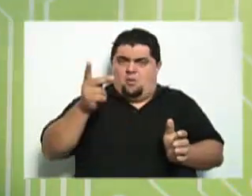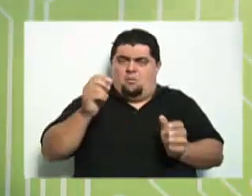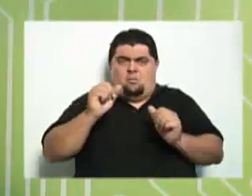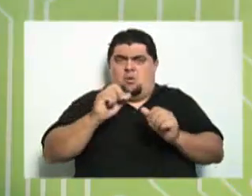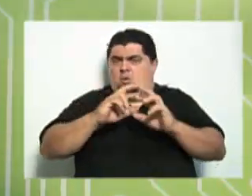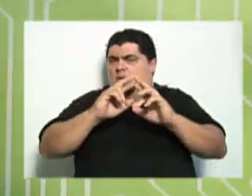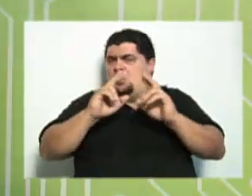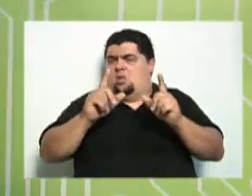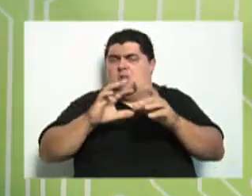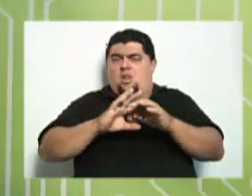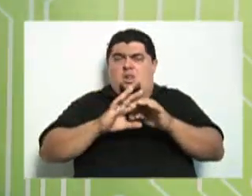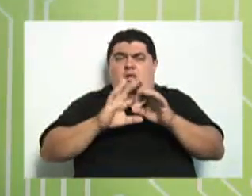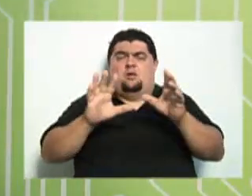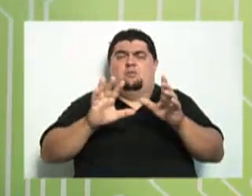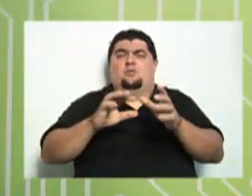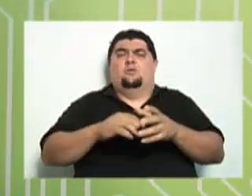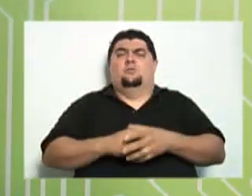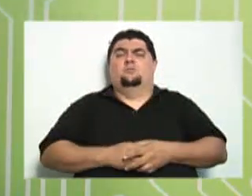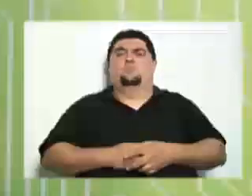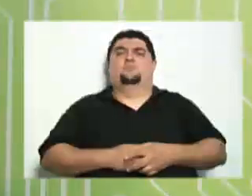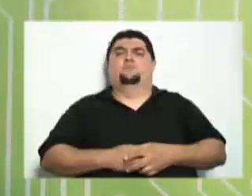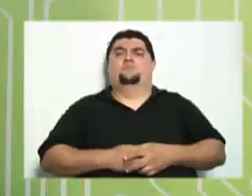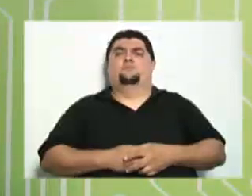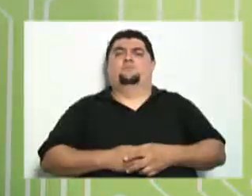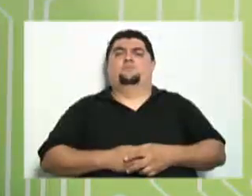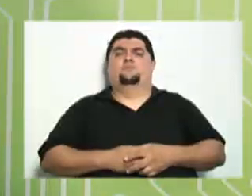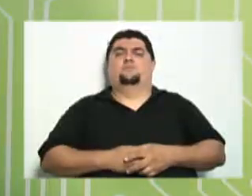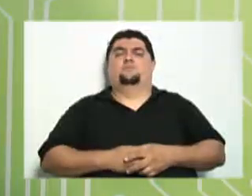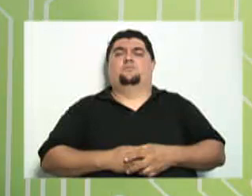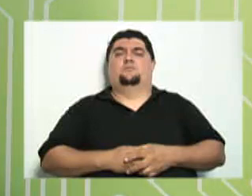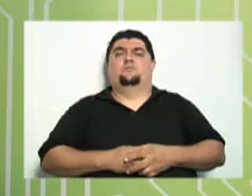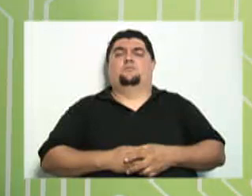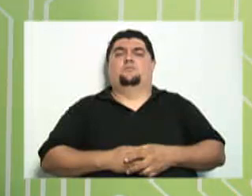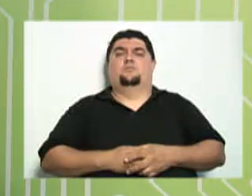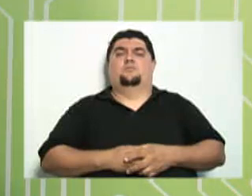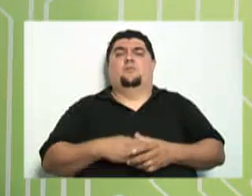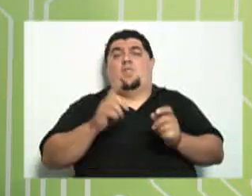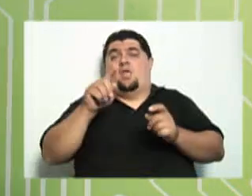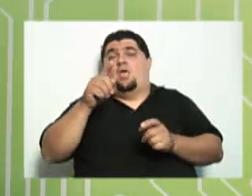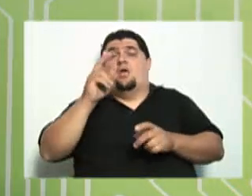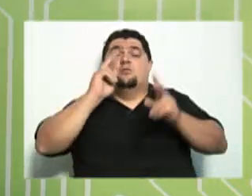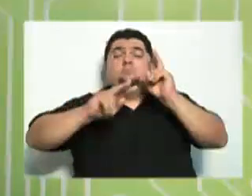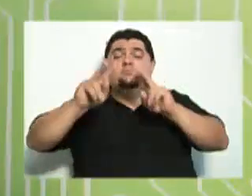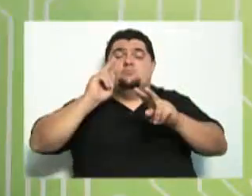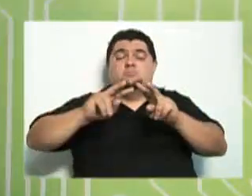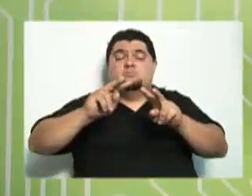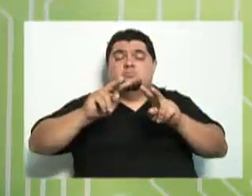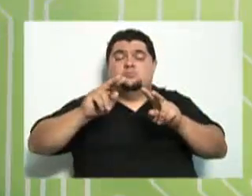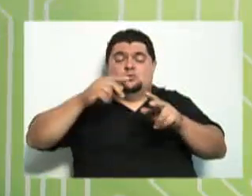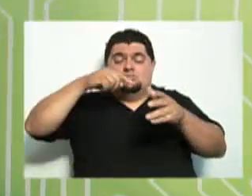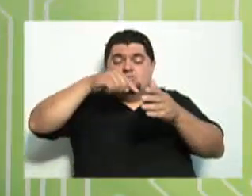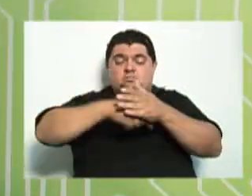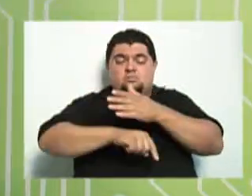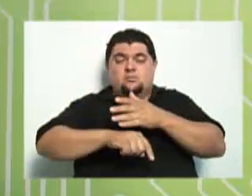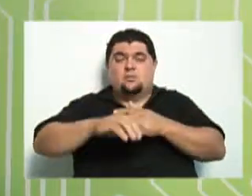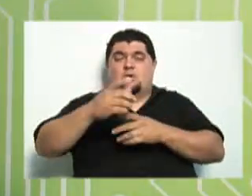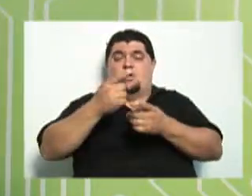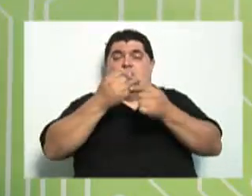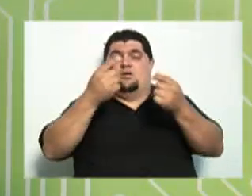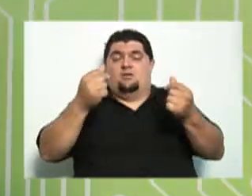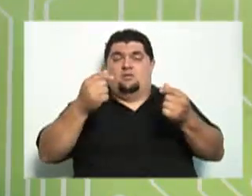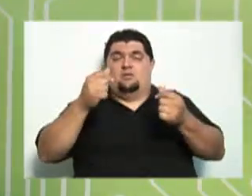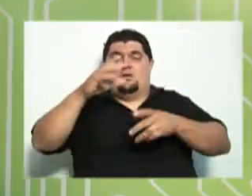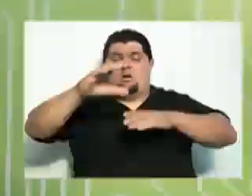pessoa começa a trabalhar e produzir para a sociedade. Essa é uma visão que, numa visão mais profunda do capitalismo, não